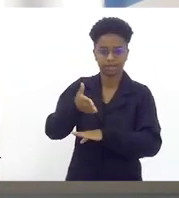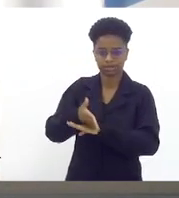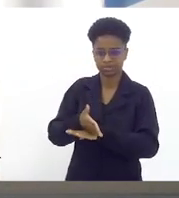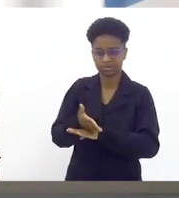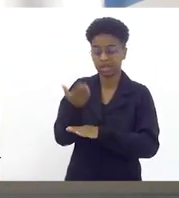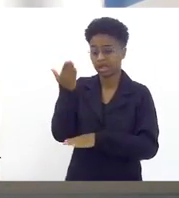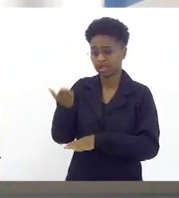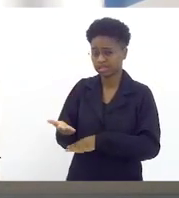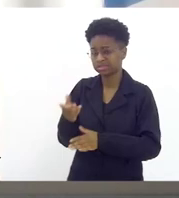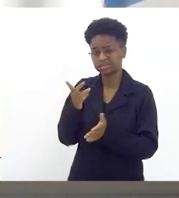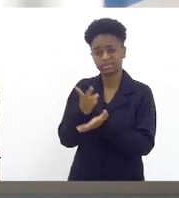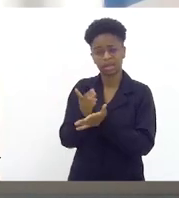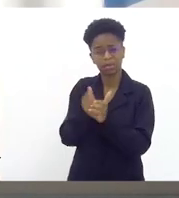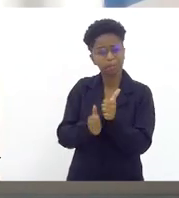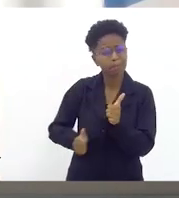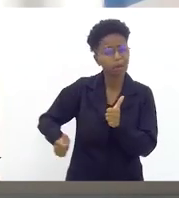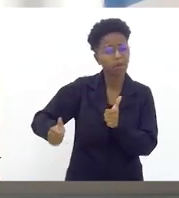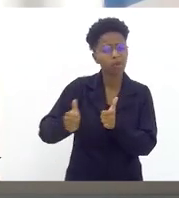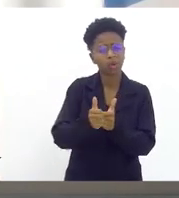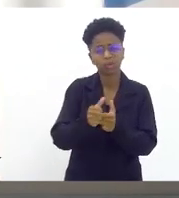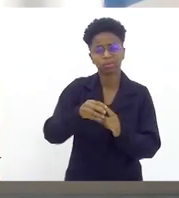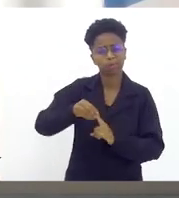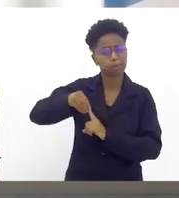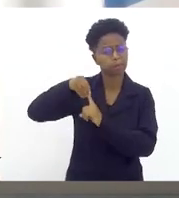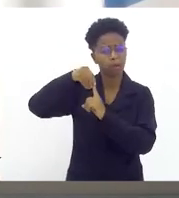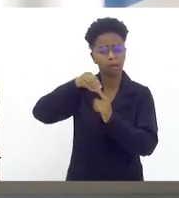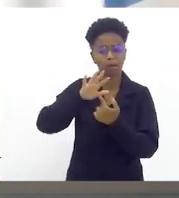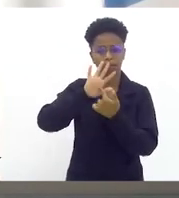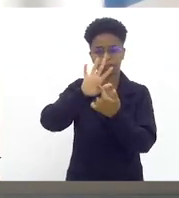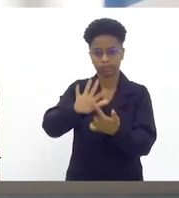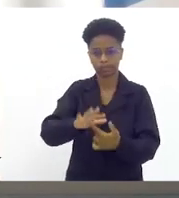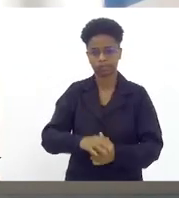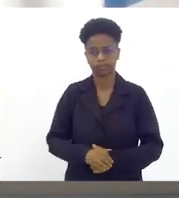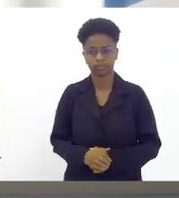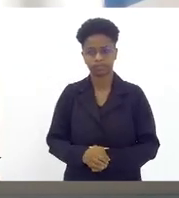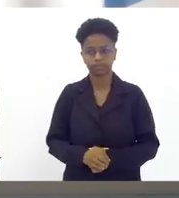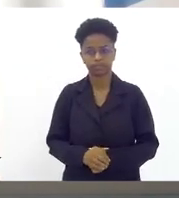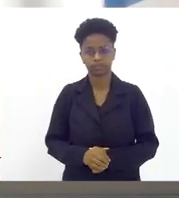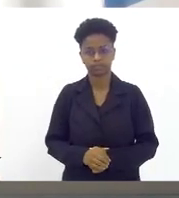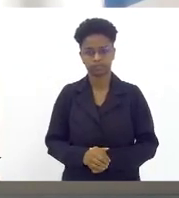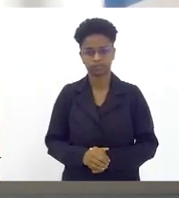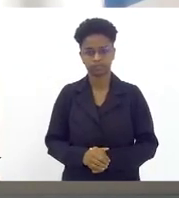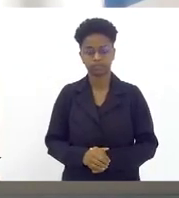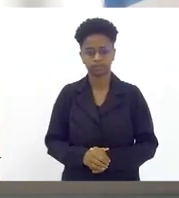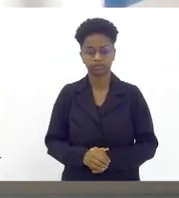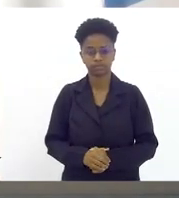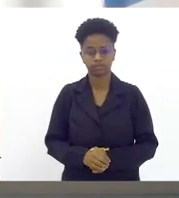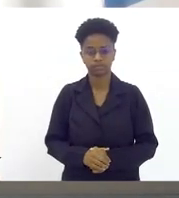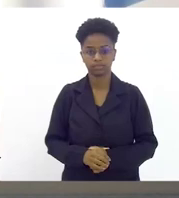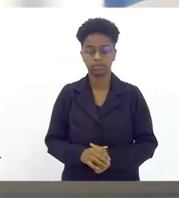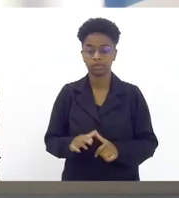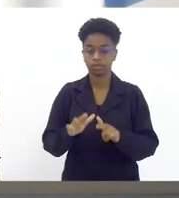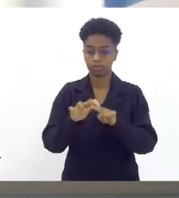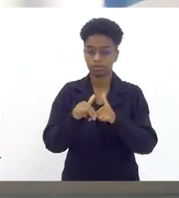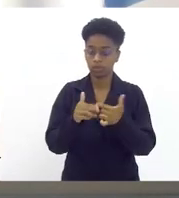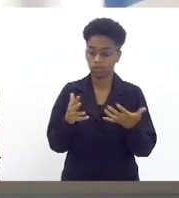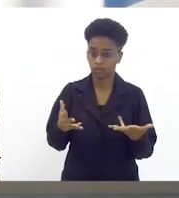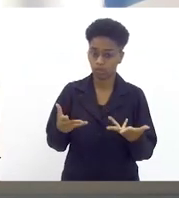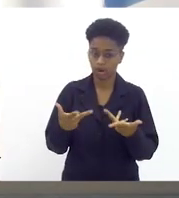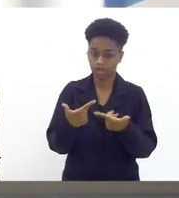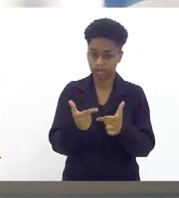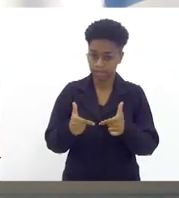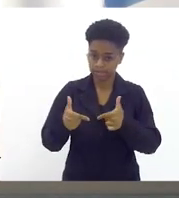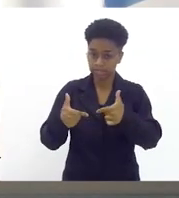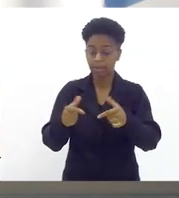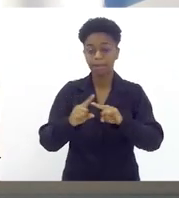um protagonismo que se destacava por conta da qualidade das suas intervenções, mas ela tinha